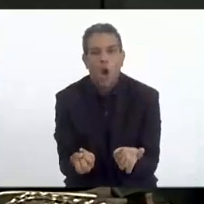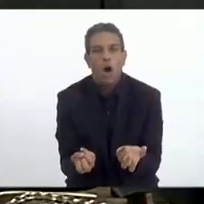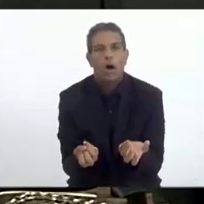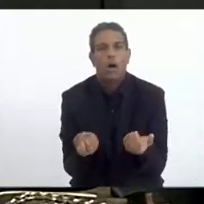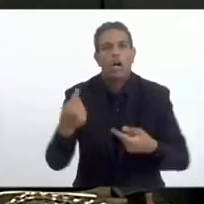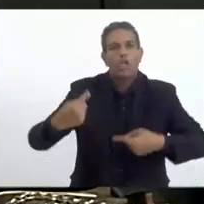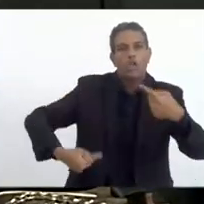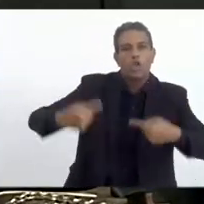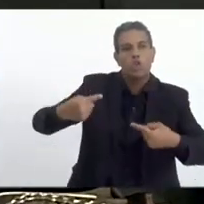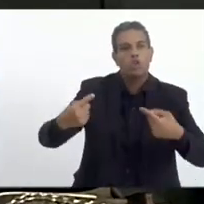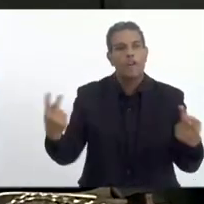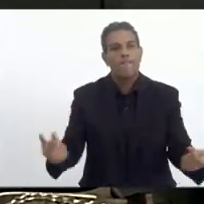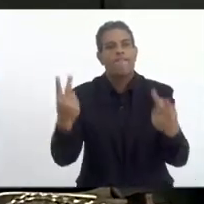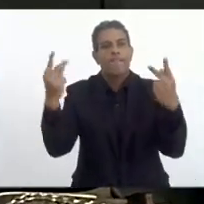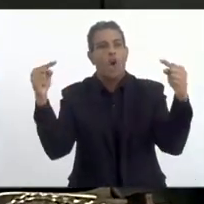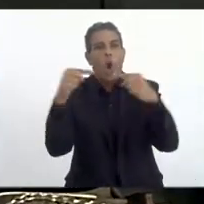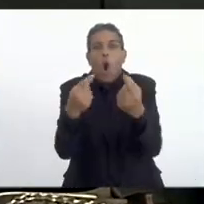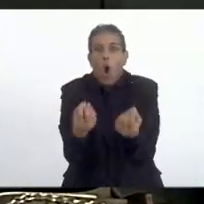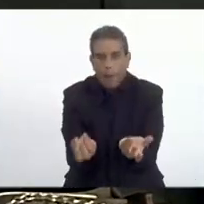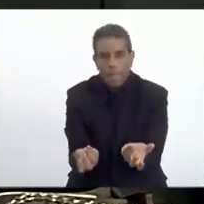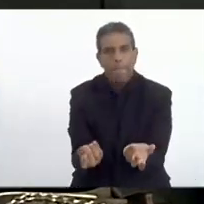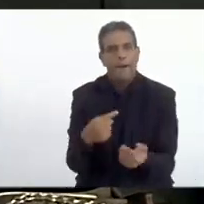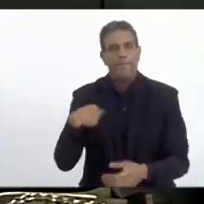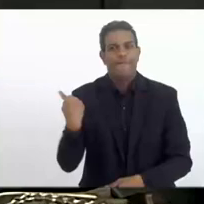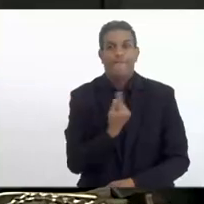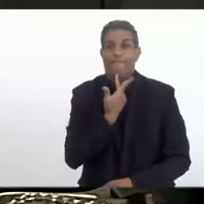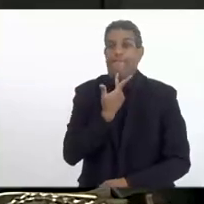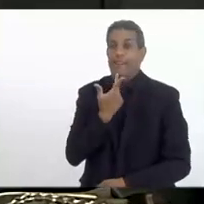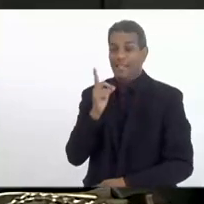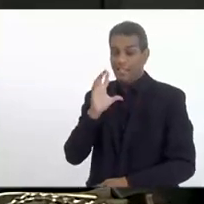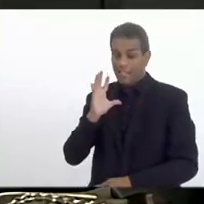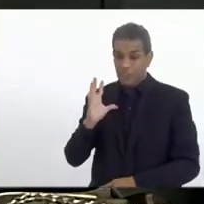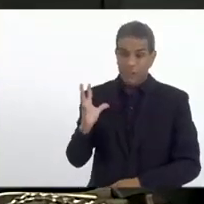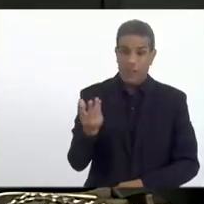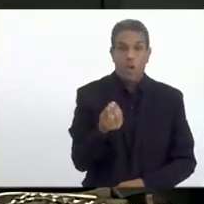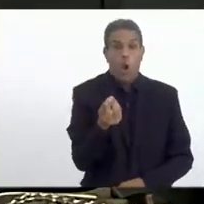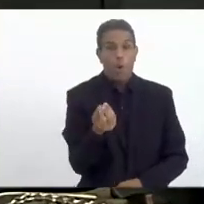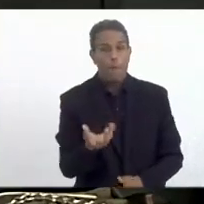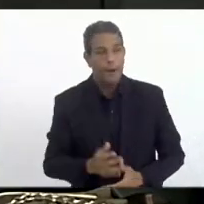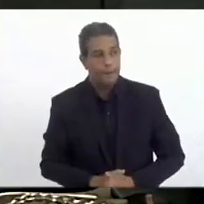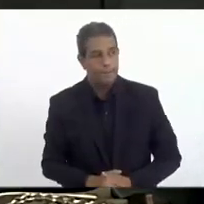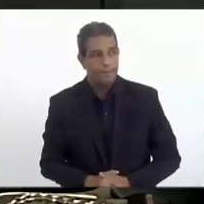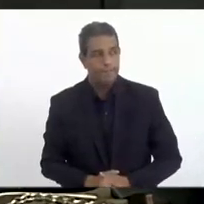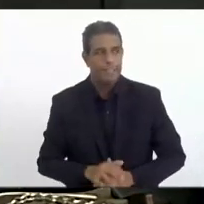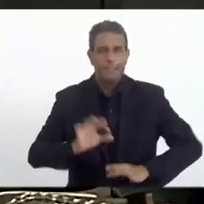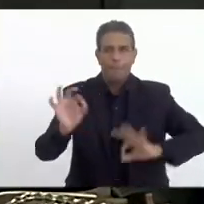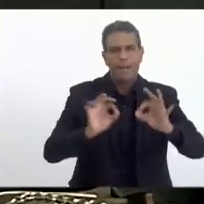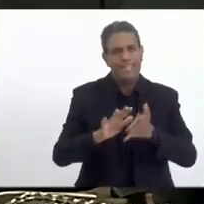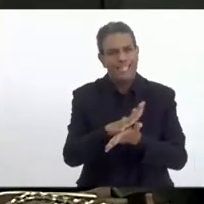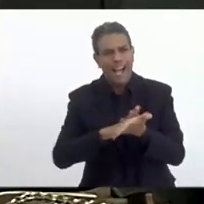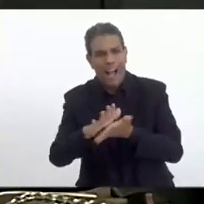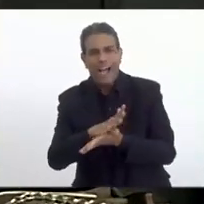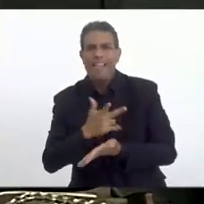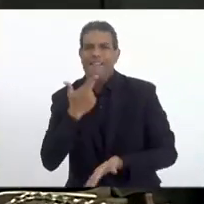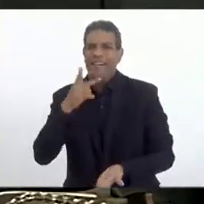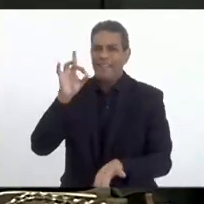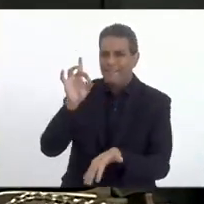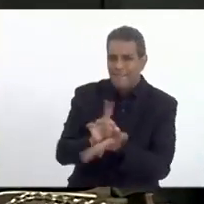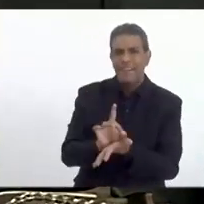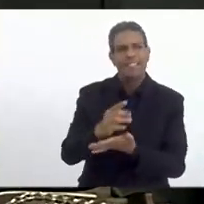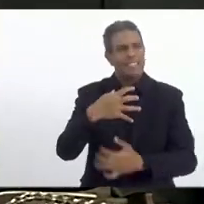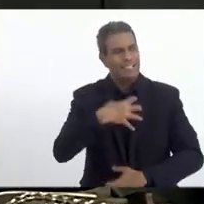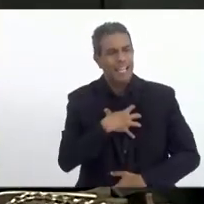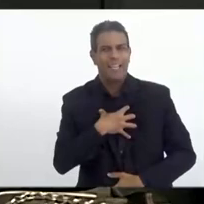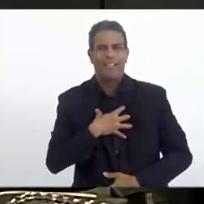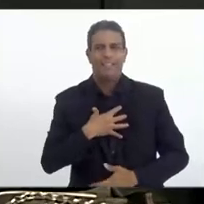essa discrepância de valores entre o assistente e o especialista. Estou falando assim, de coração. Sem planejar nada, mas assim, eu falo mesmo, porque eu